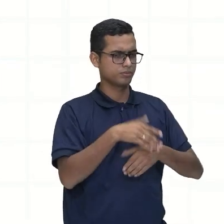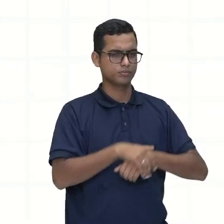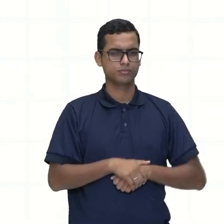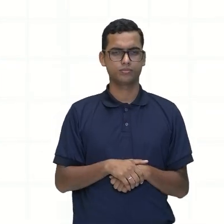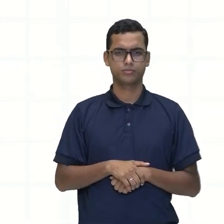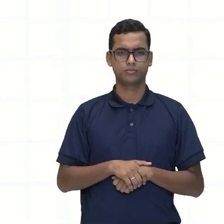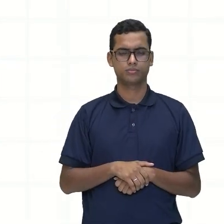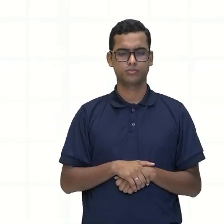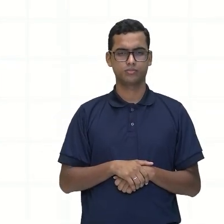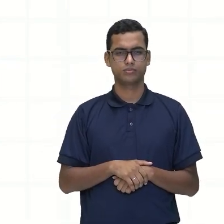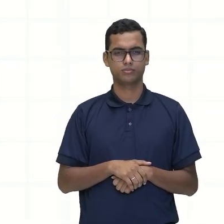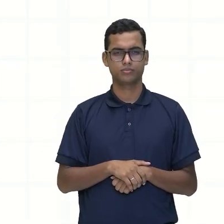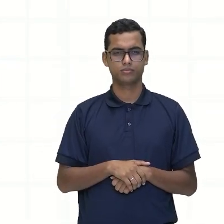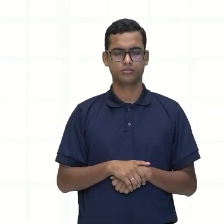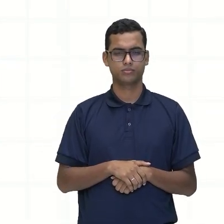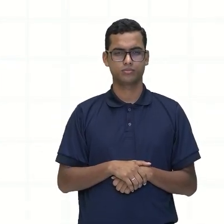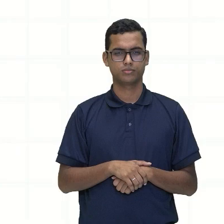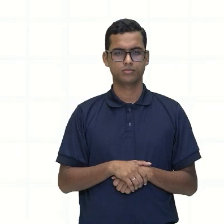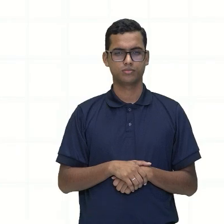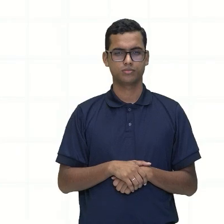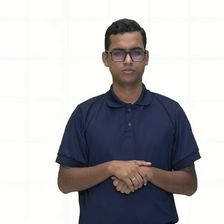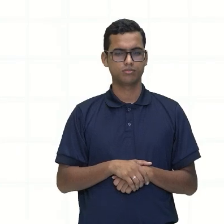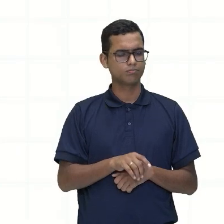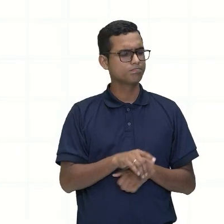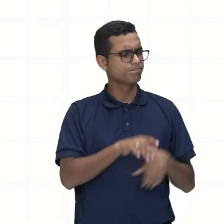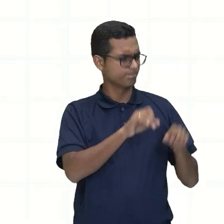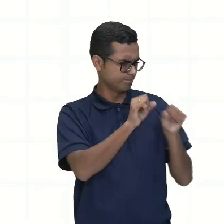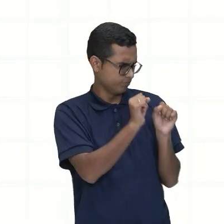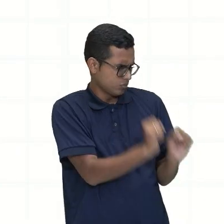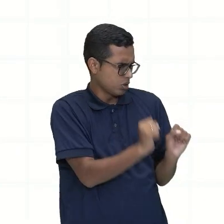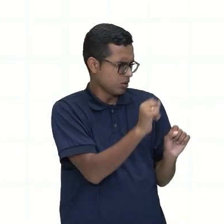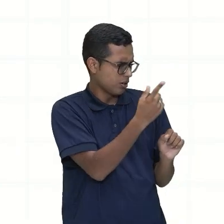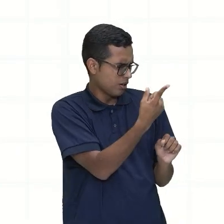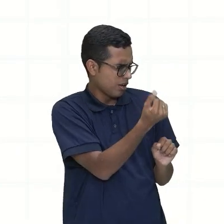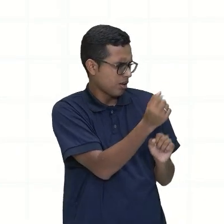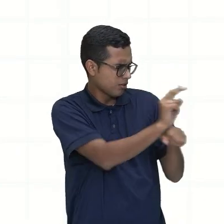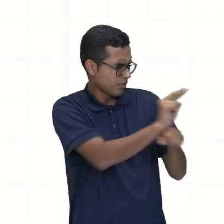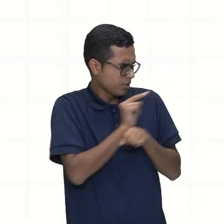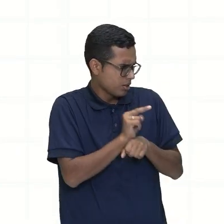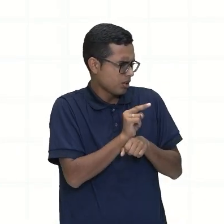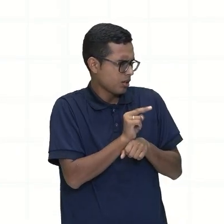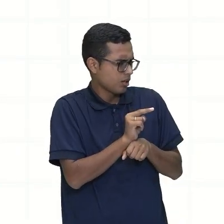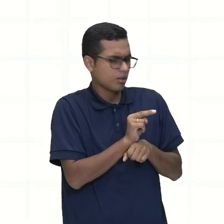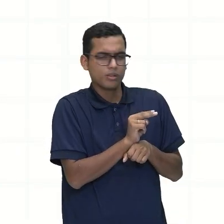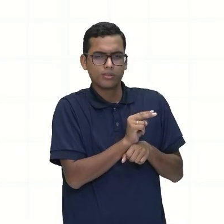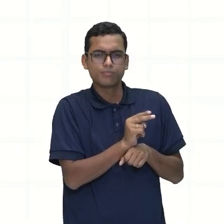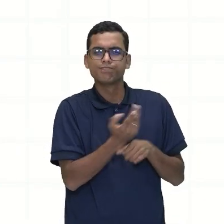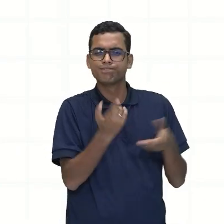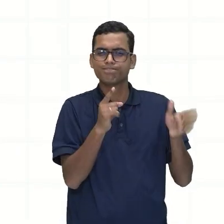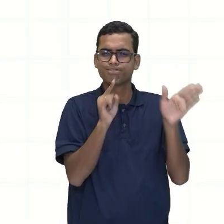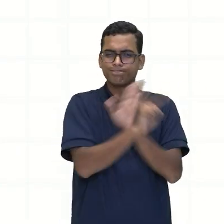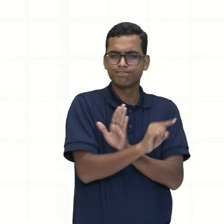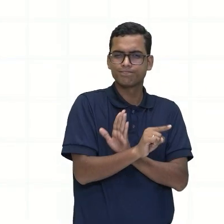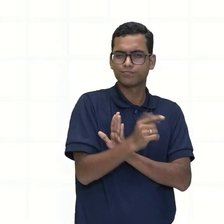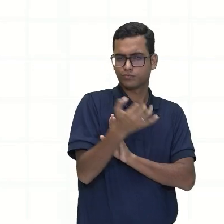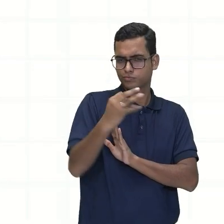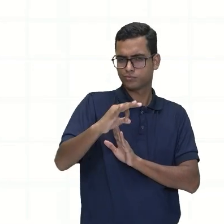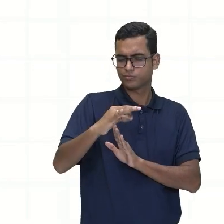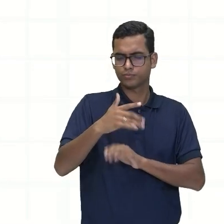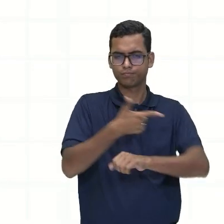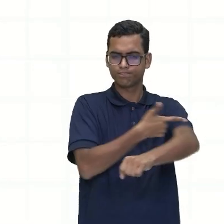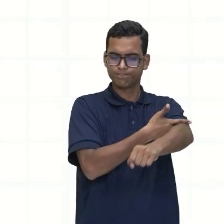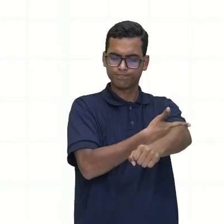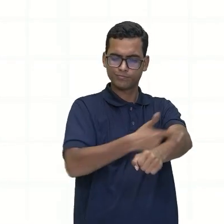aí você, emprestar-me, o verbo lend me, dar-me, né? Dar-me emprestado. Some money, um pouco de dinheiro.